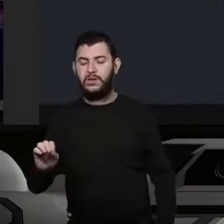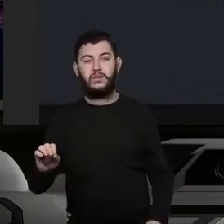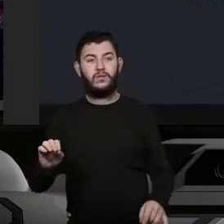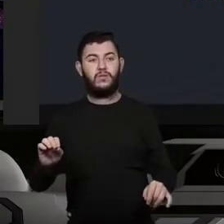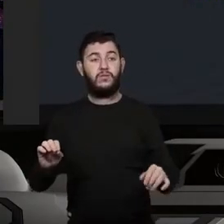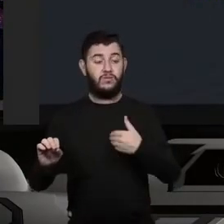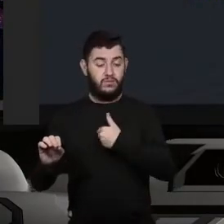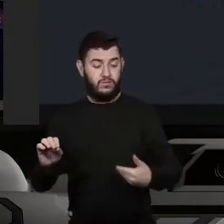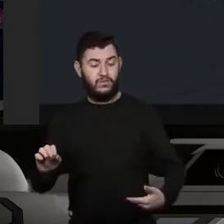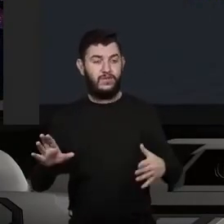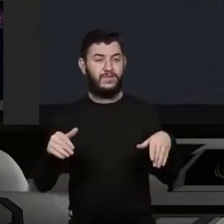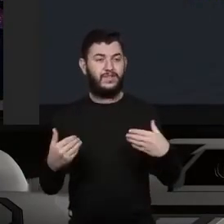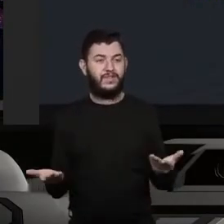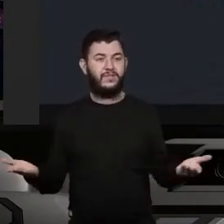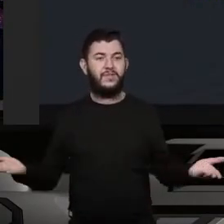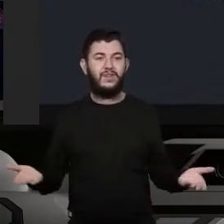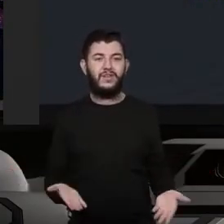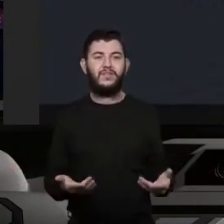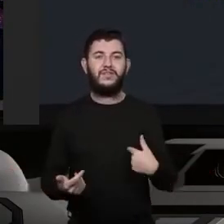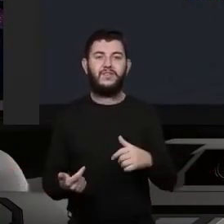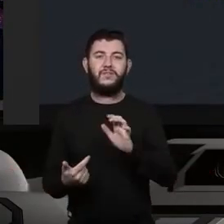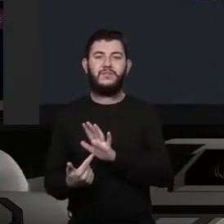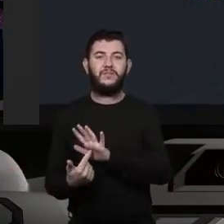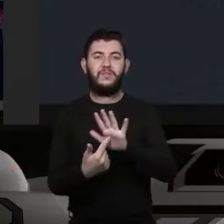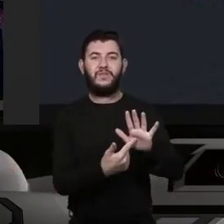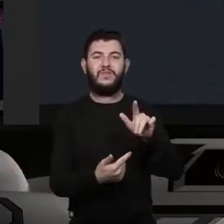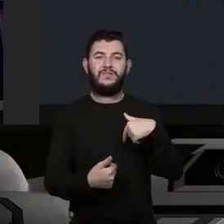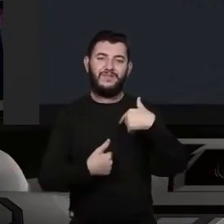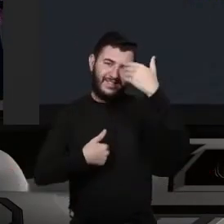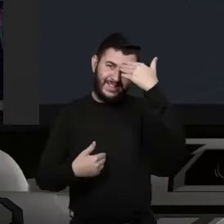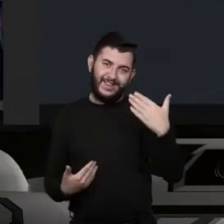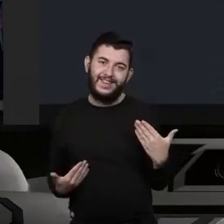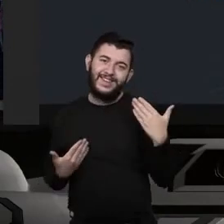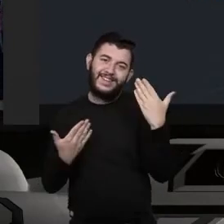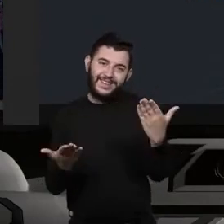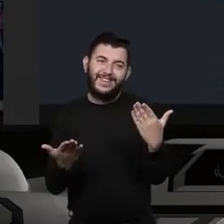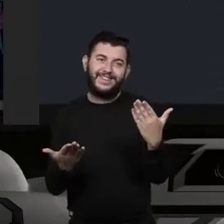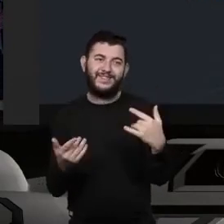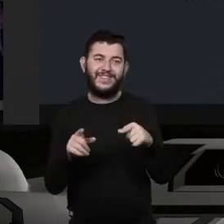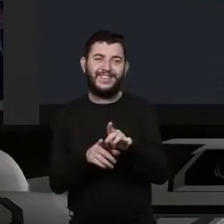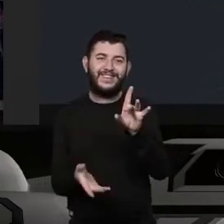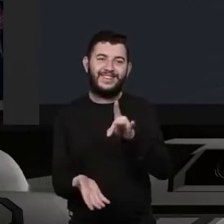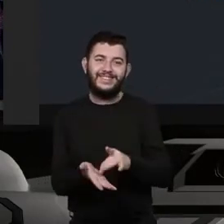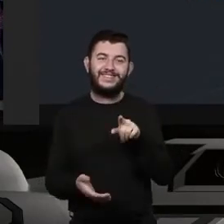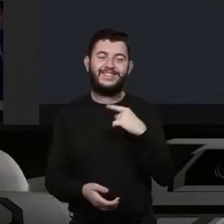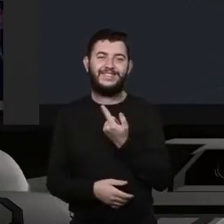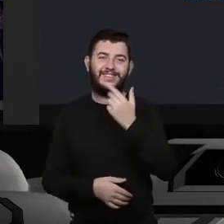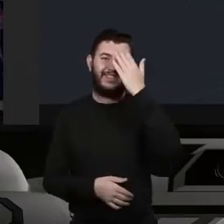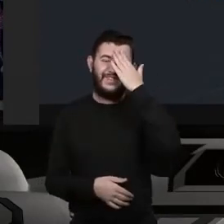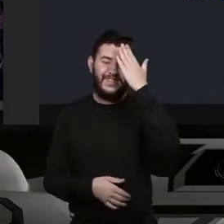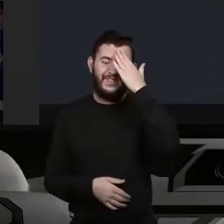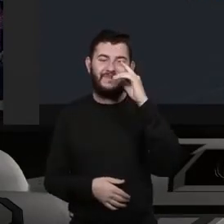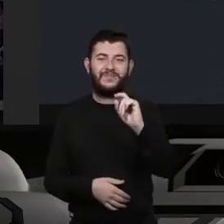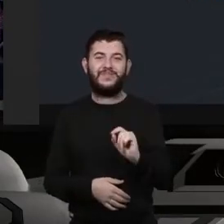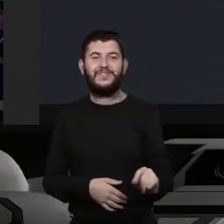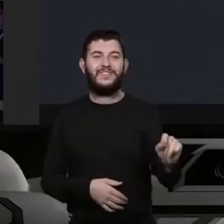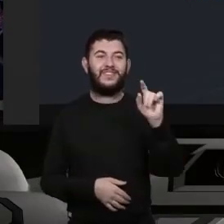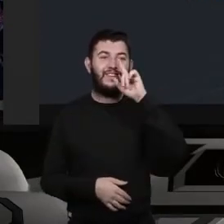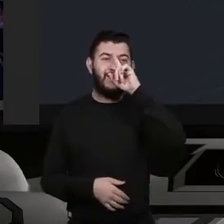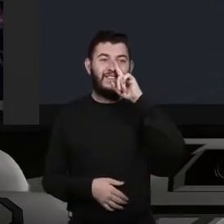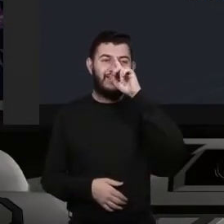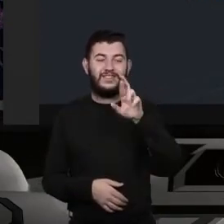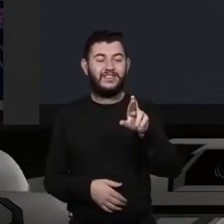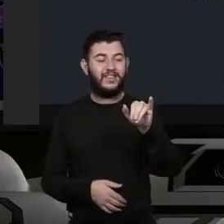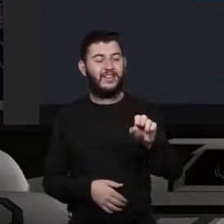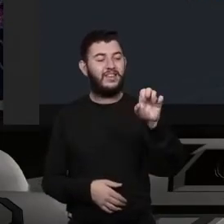Aqui eu deixo assim os meus agradecimentos. A gente sabe que não é trivial os riscos inerentes, né, a